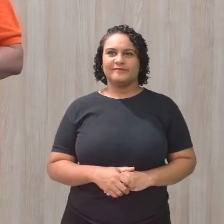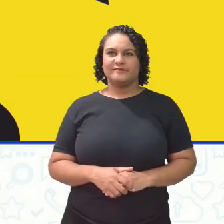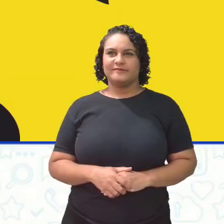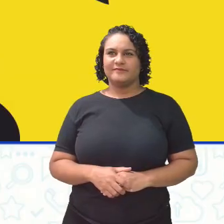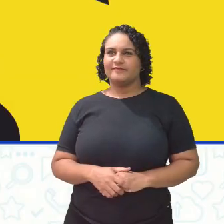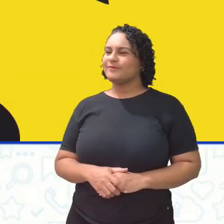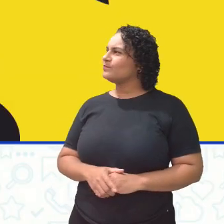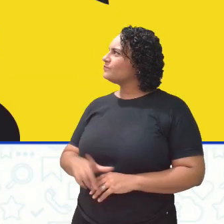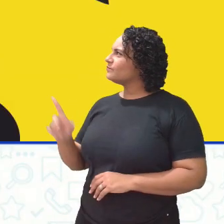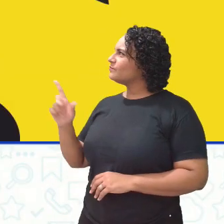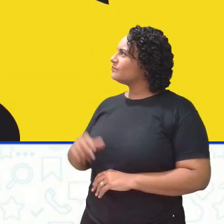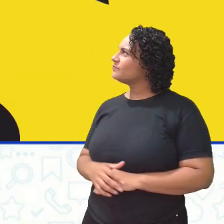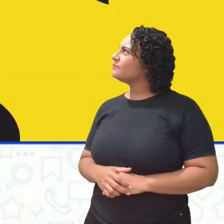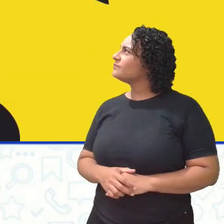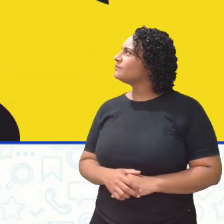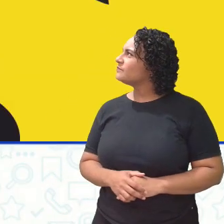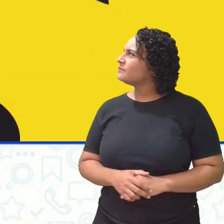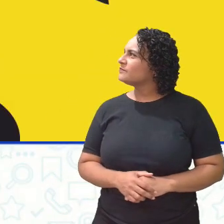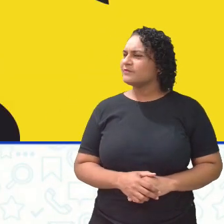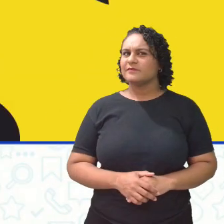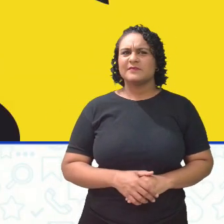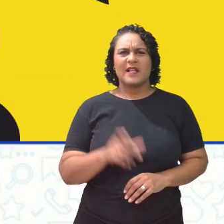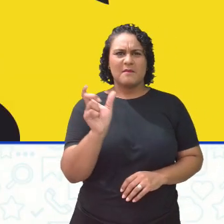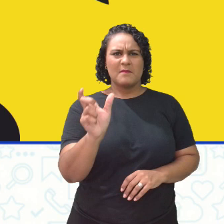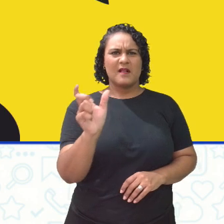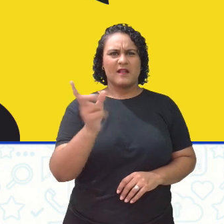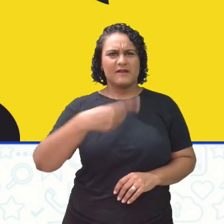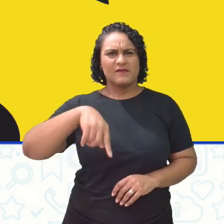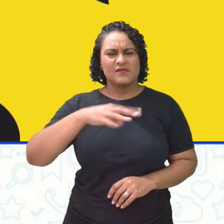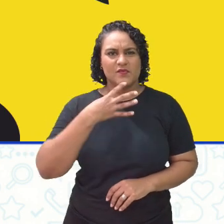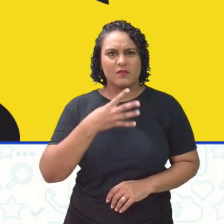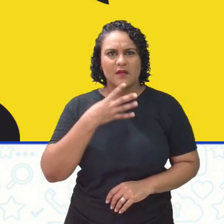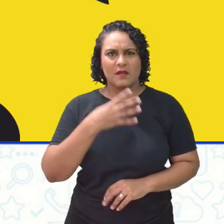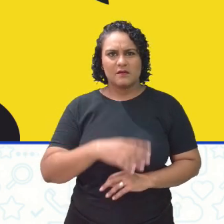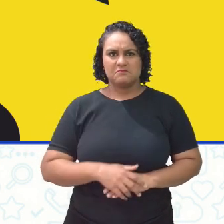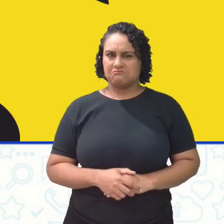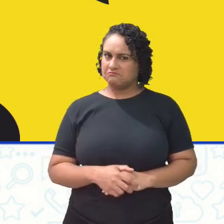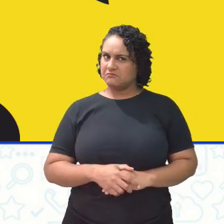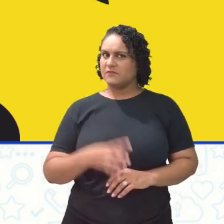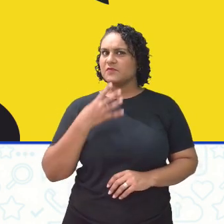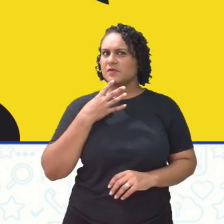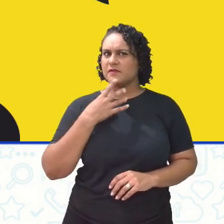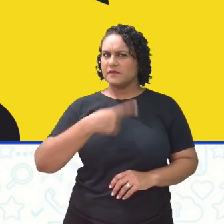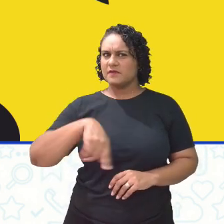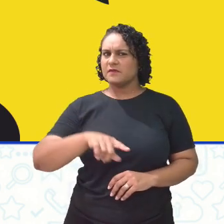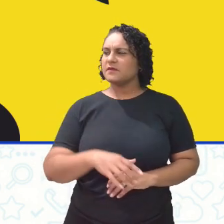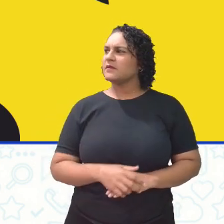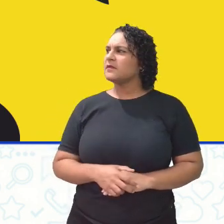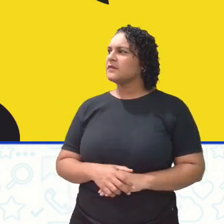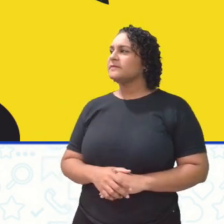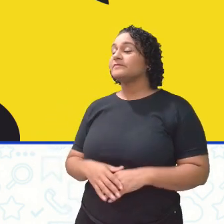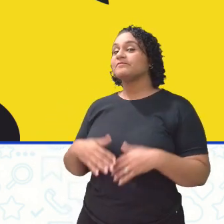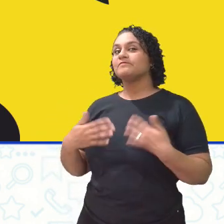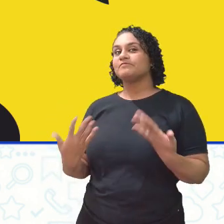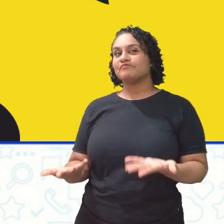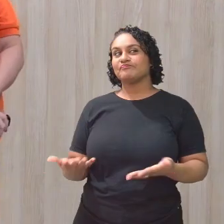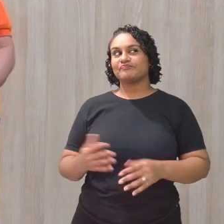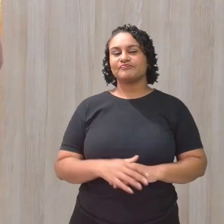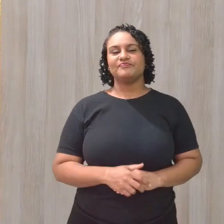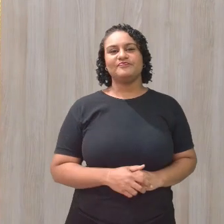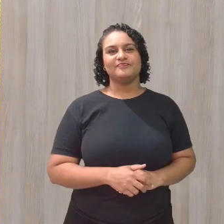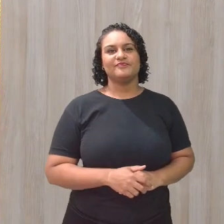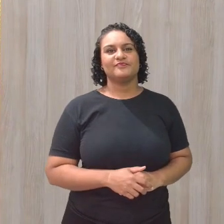E aí, essas expressões que eu coloco agora, é conhecida para vocês? Professora. Sim, professora